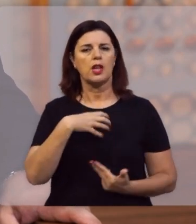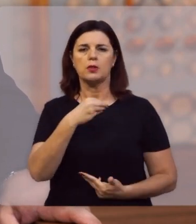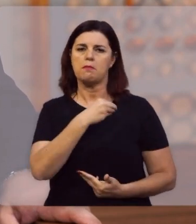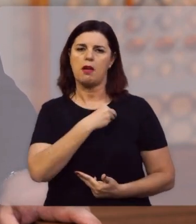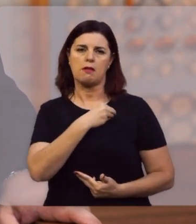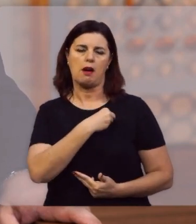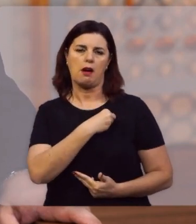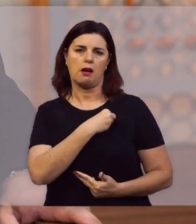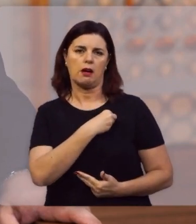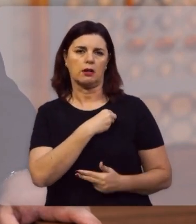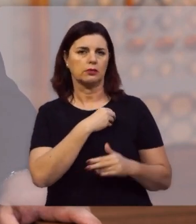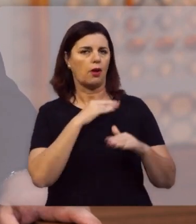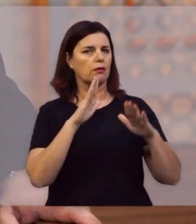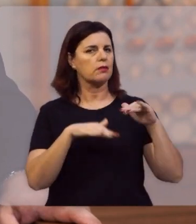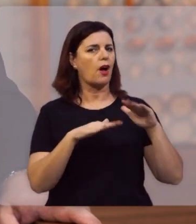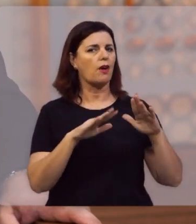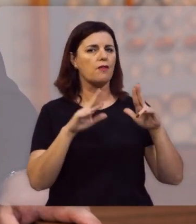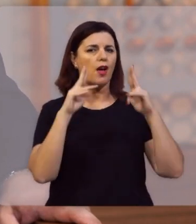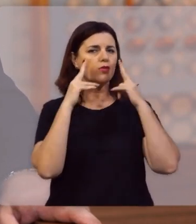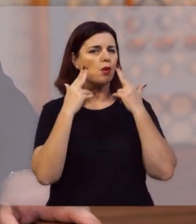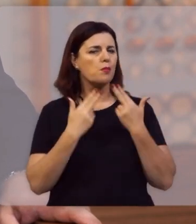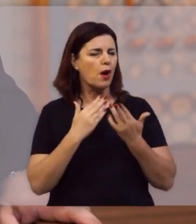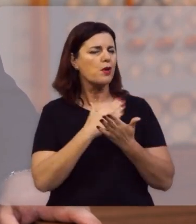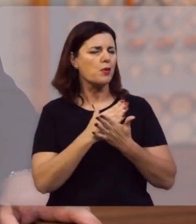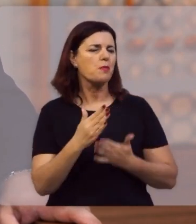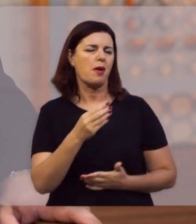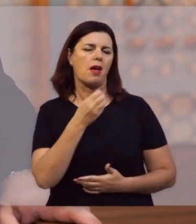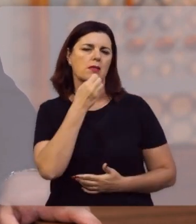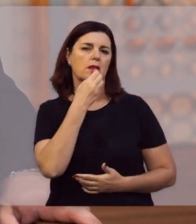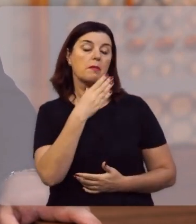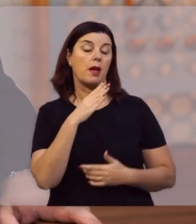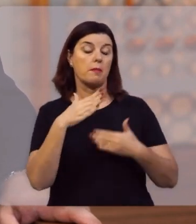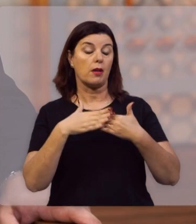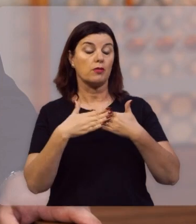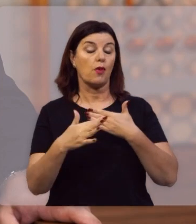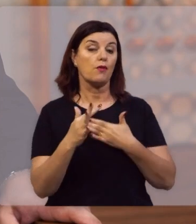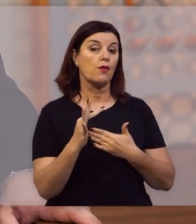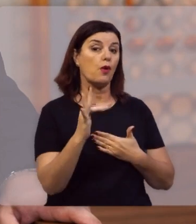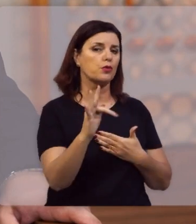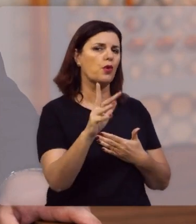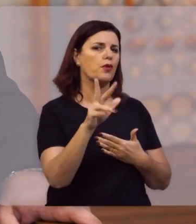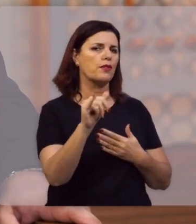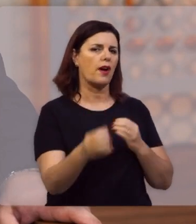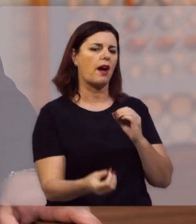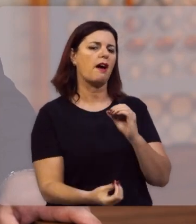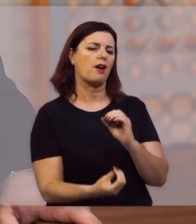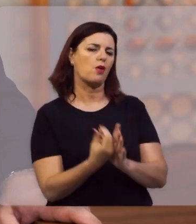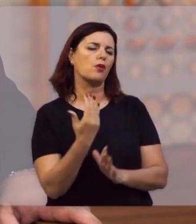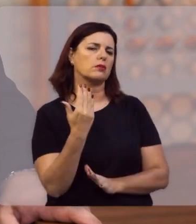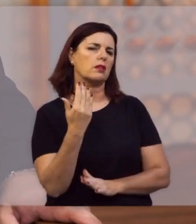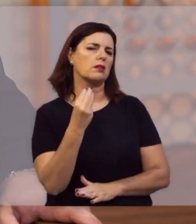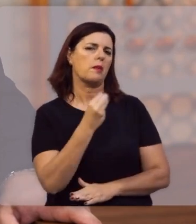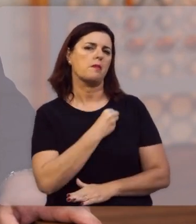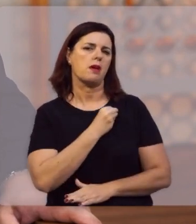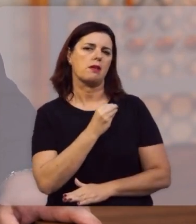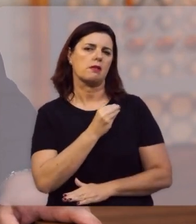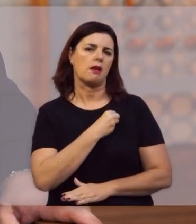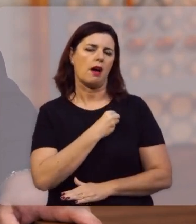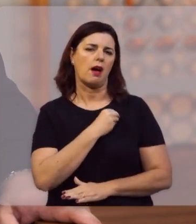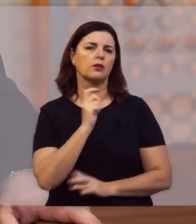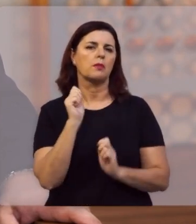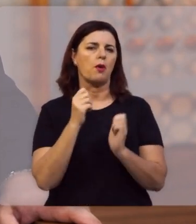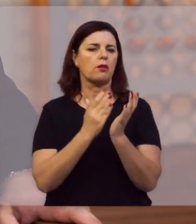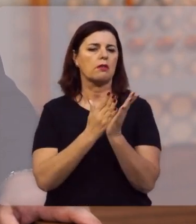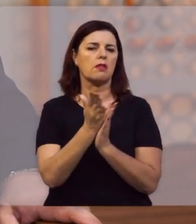e talvez uma instituição humana comece bem mas lá na frente ela vai ter um efeito deletério terrível e ela pode